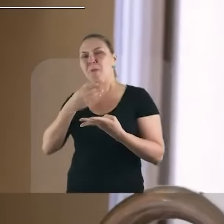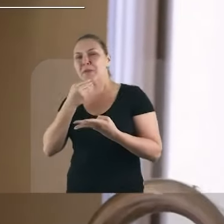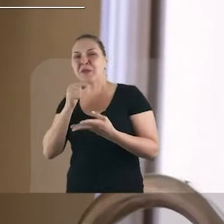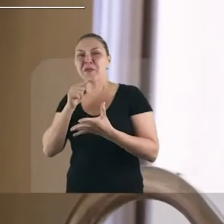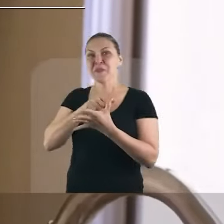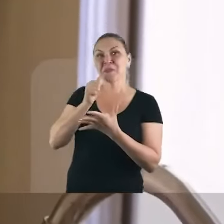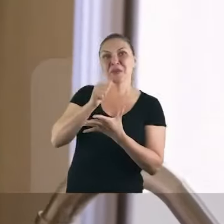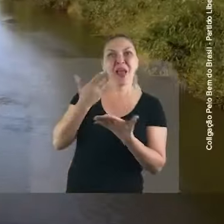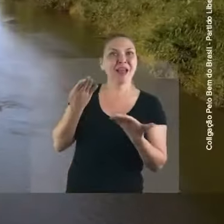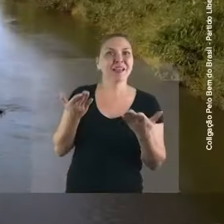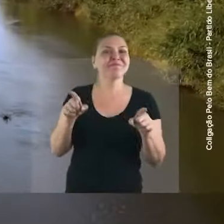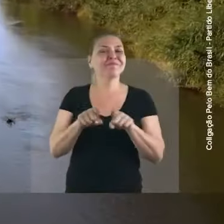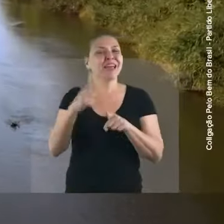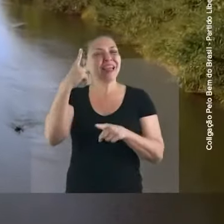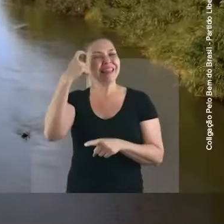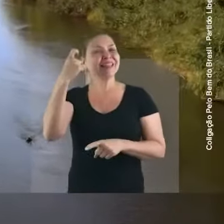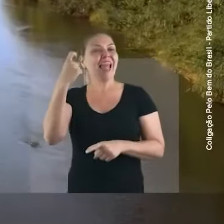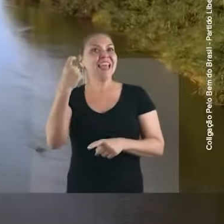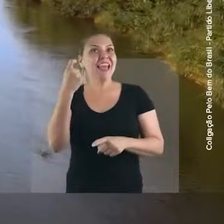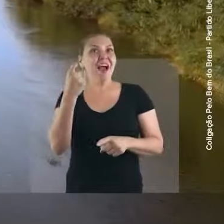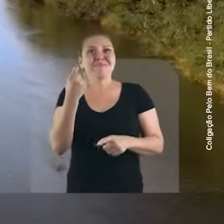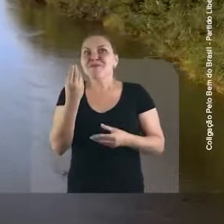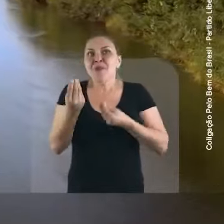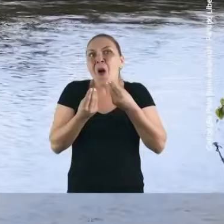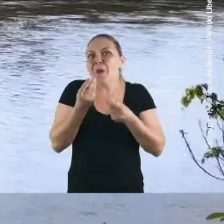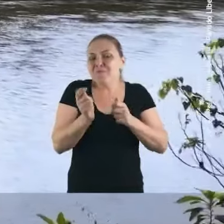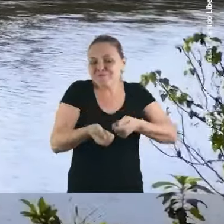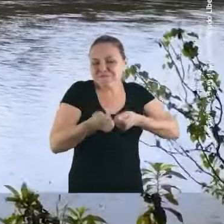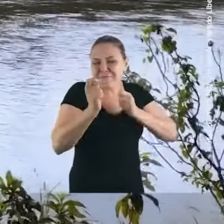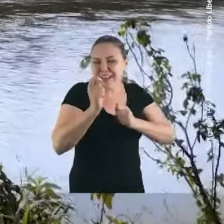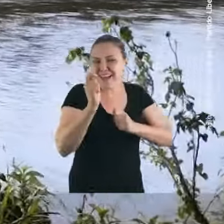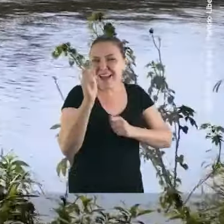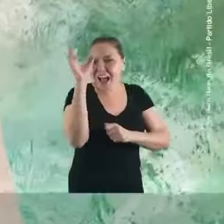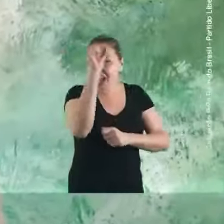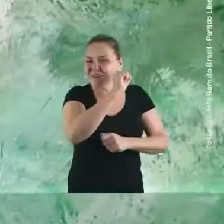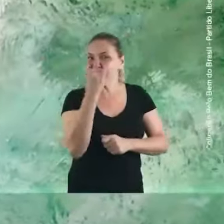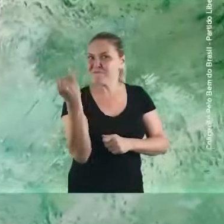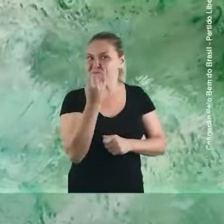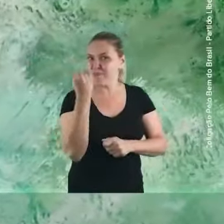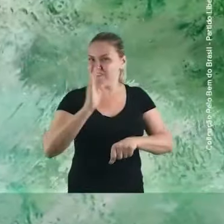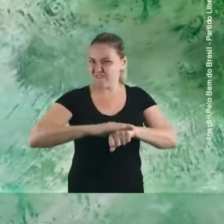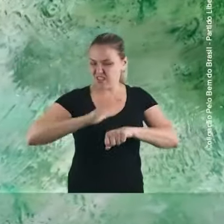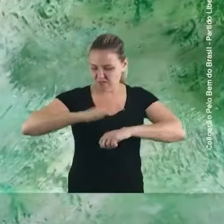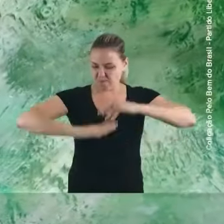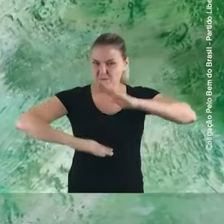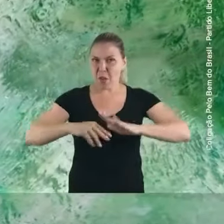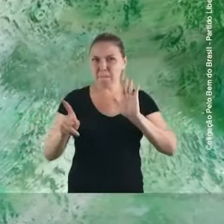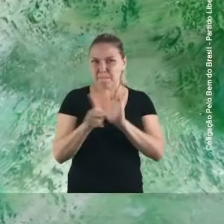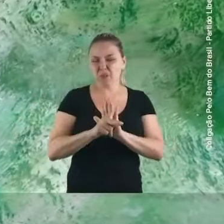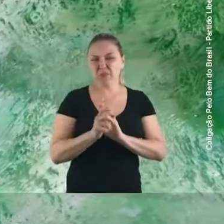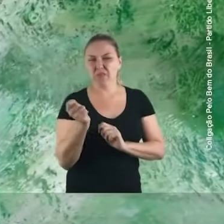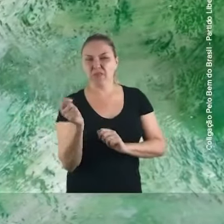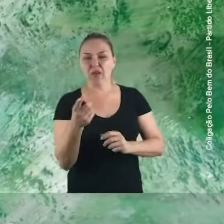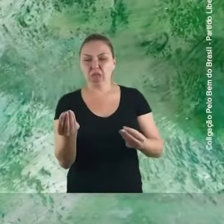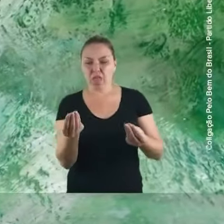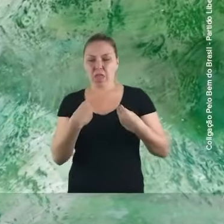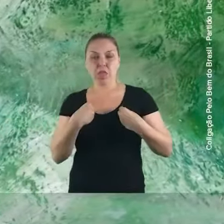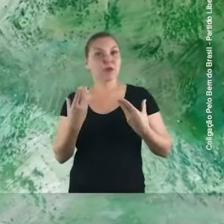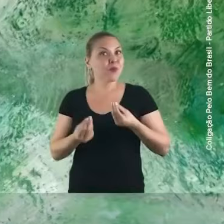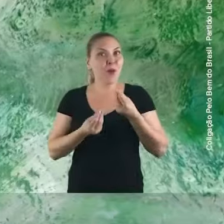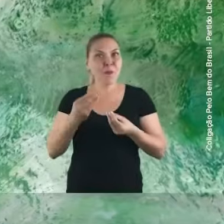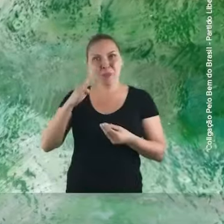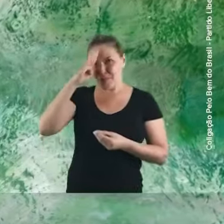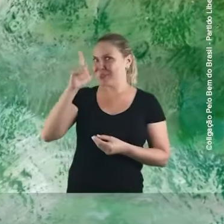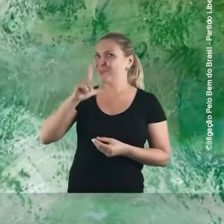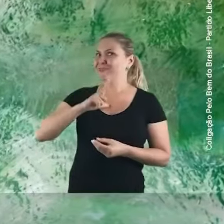Renato e Vânia A ideia de empreender De saber que é mais importante Aprender a pescar Do que ganhar o peixe O